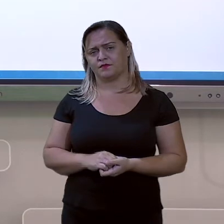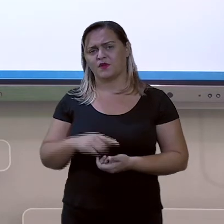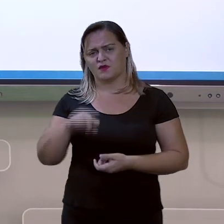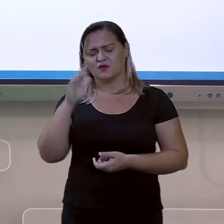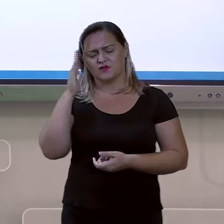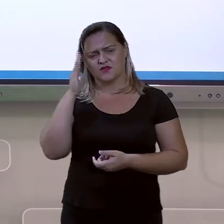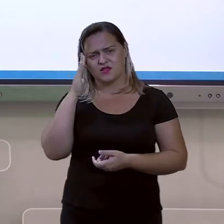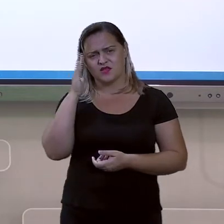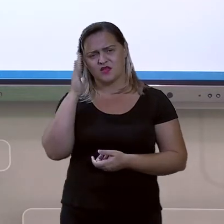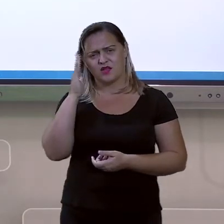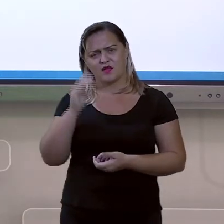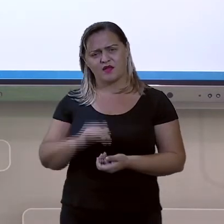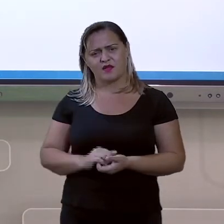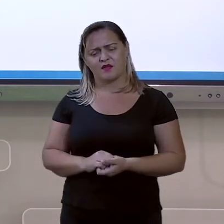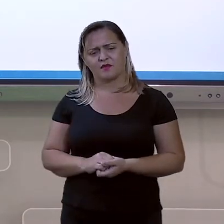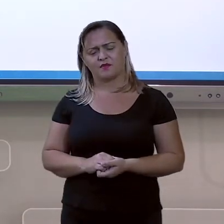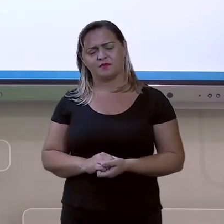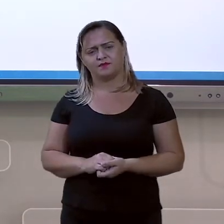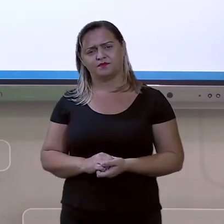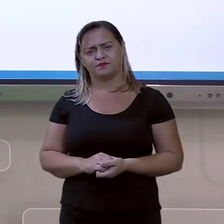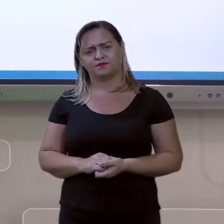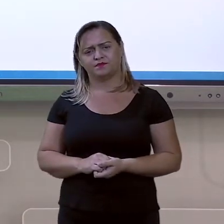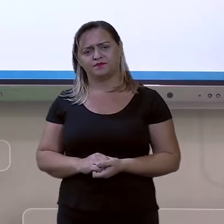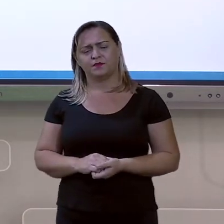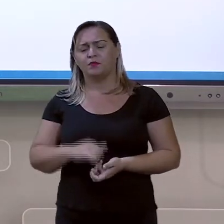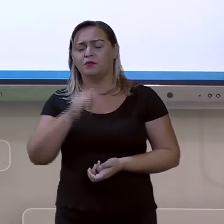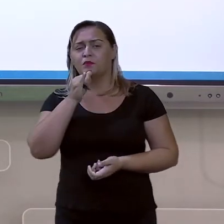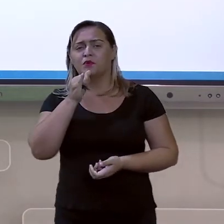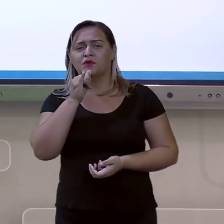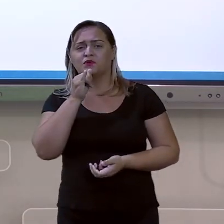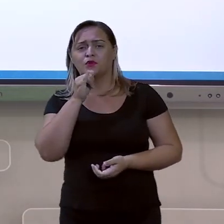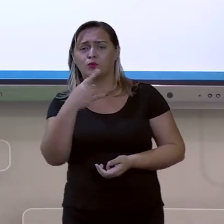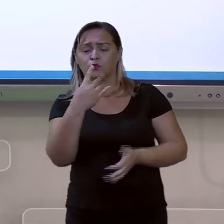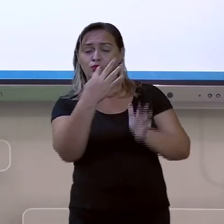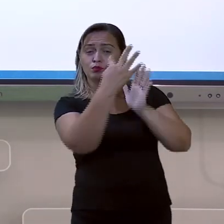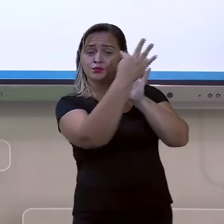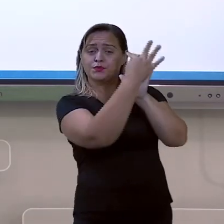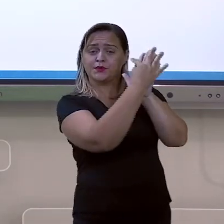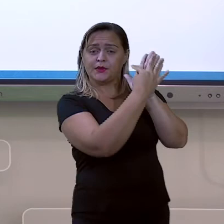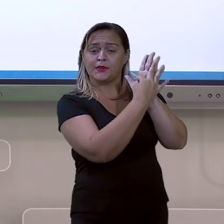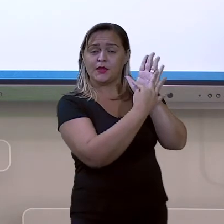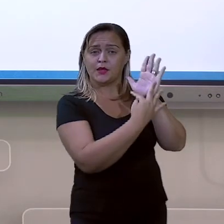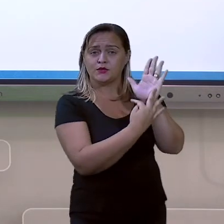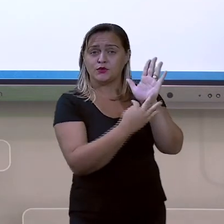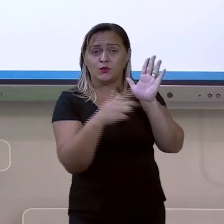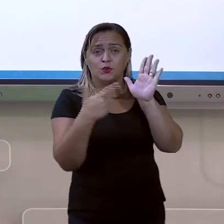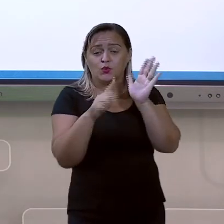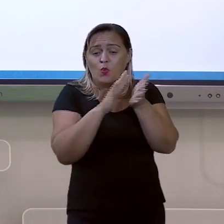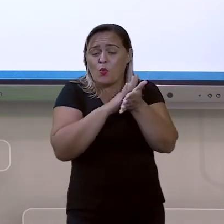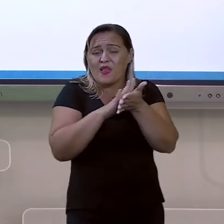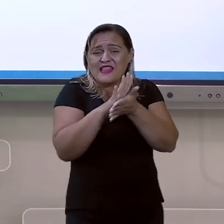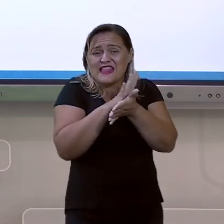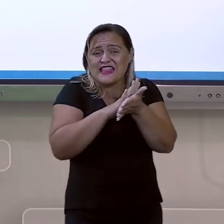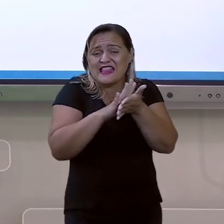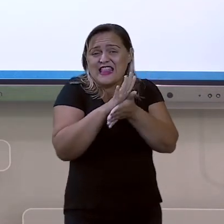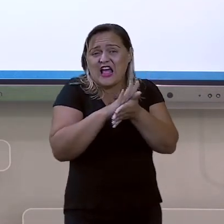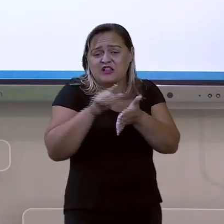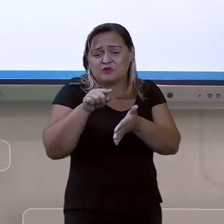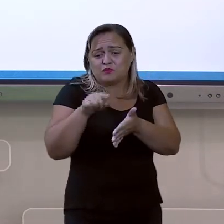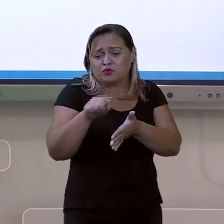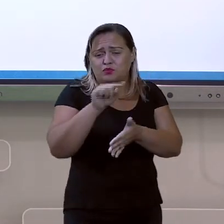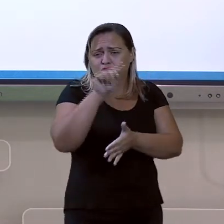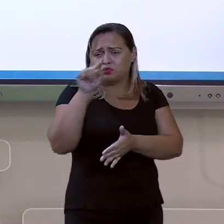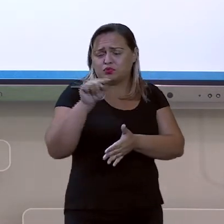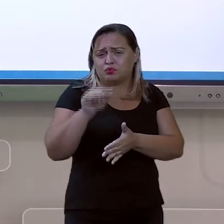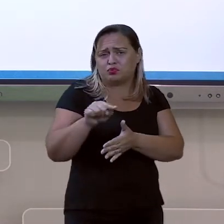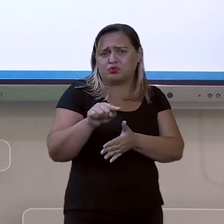será? Será que um texto sem nenhum sinal de pontuação, ele vai ser